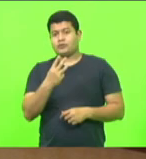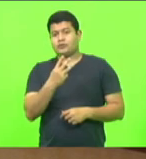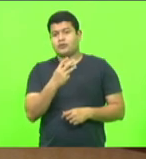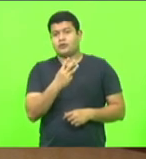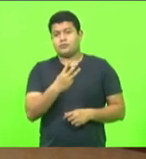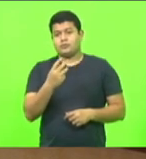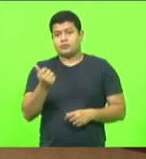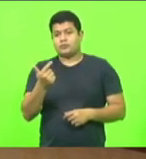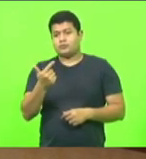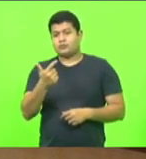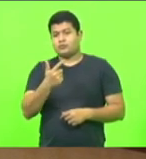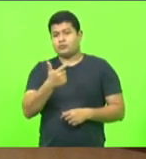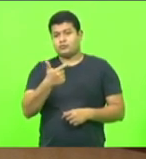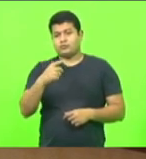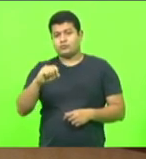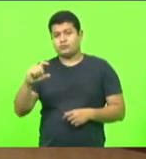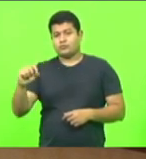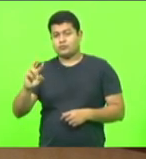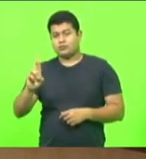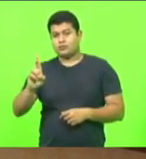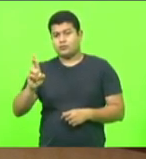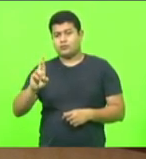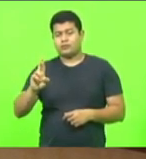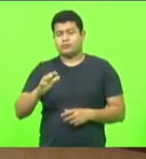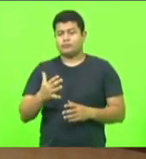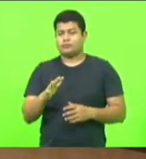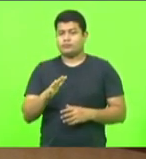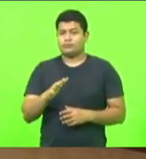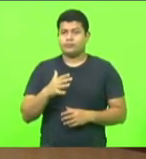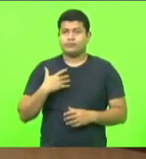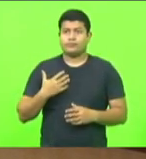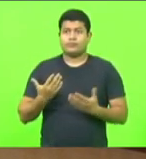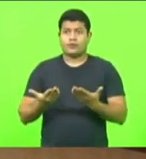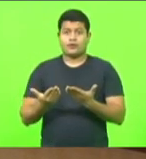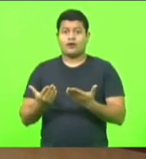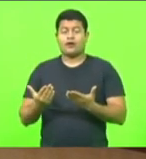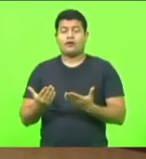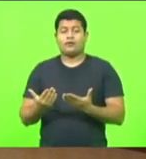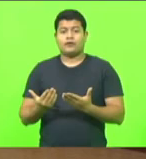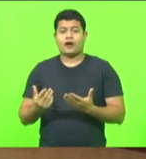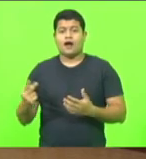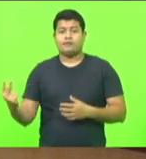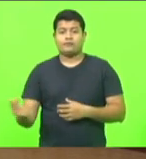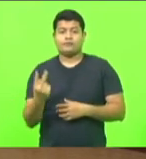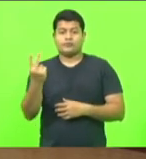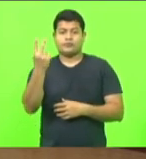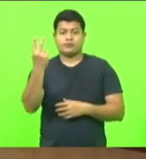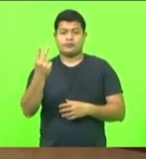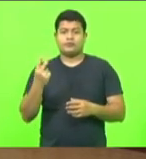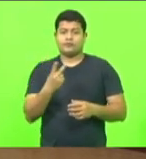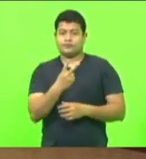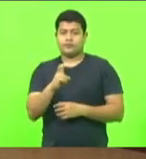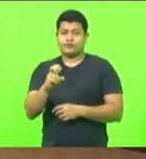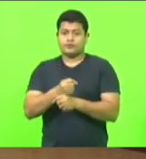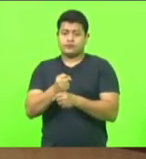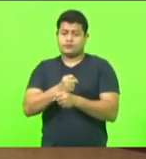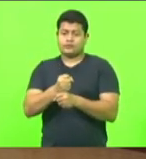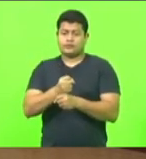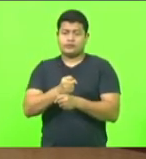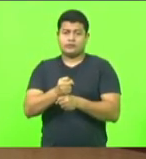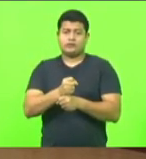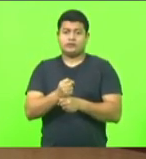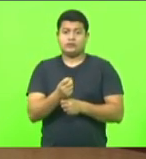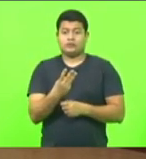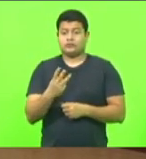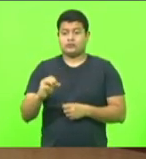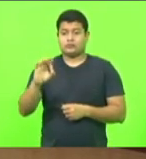a amplitude total da valorização no vencimento após 25 anos de magistério é de apenas algo em torno de 30%. O